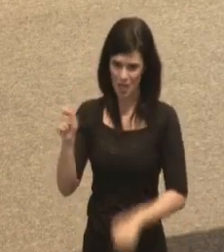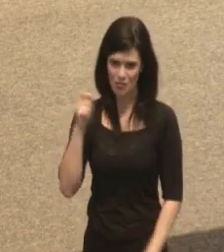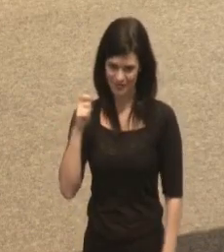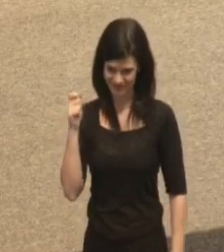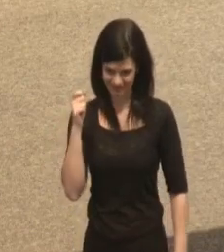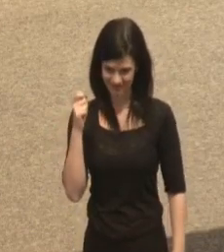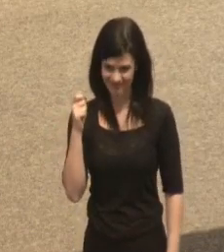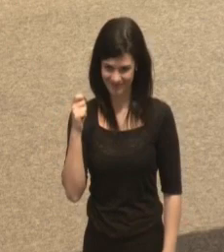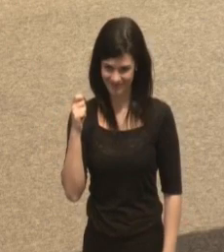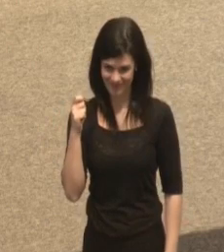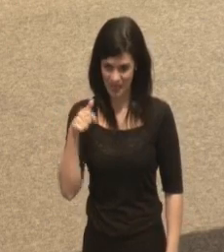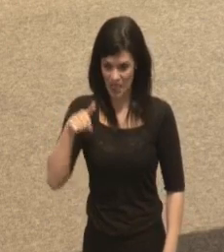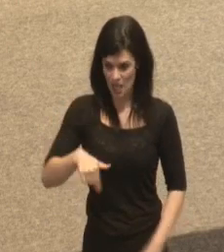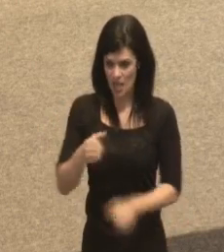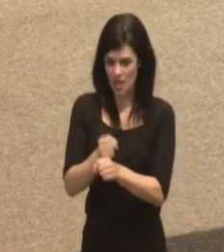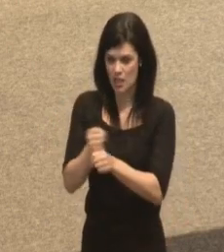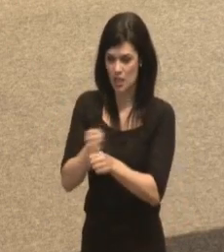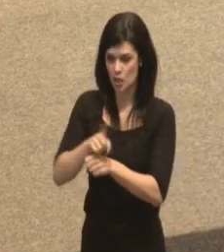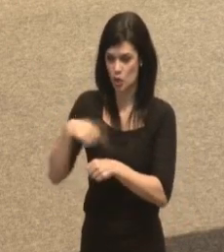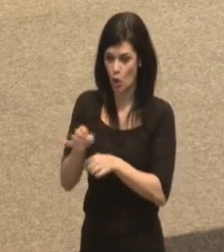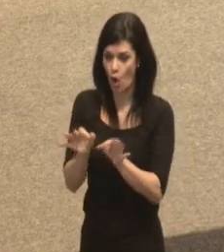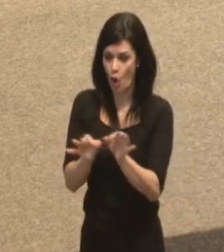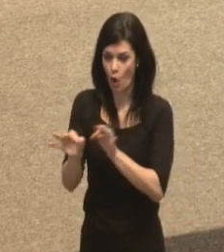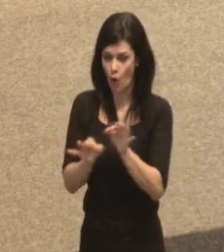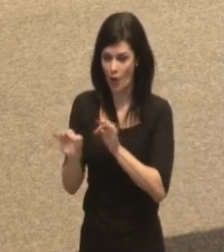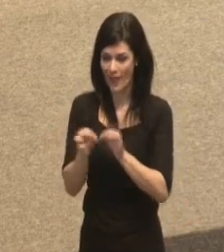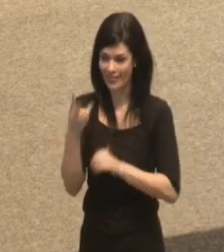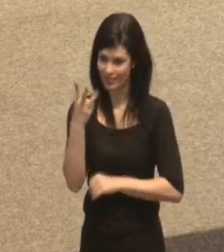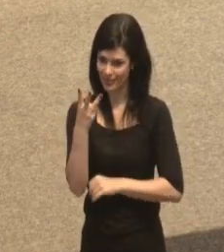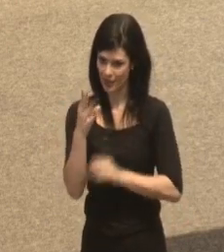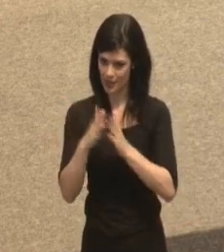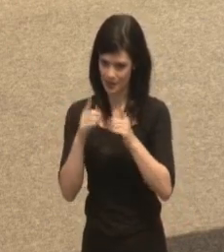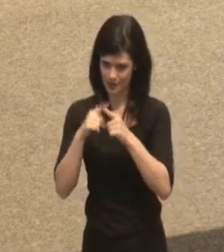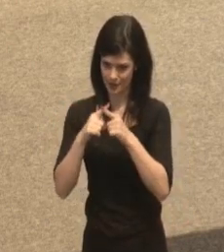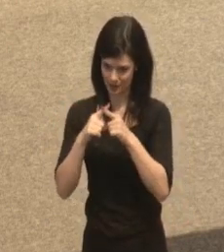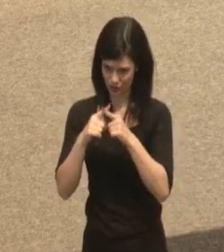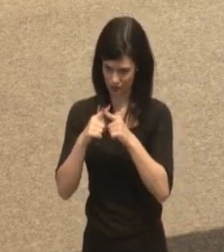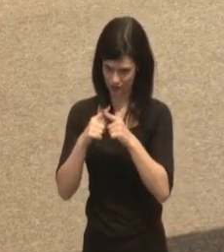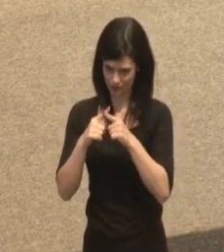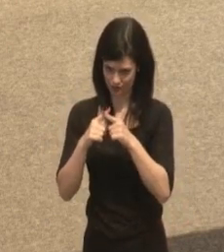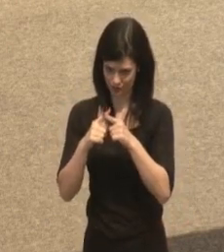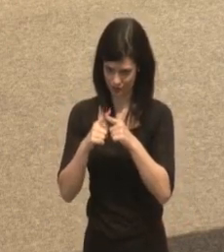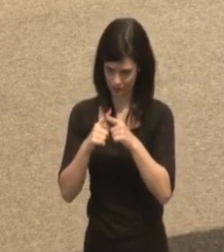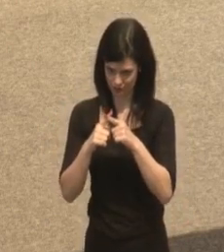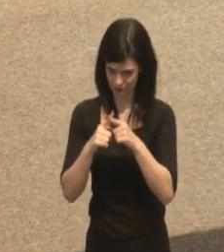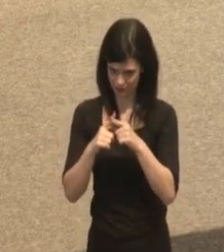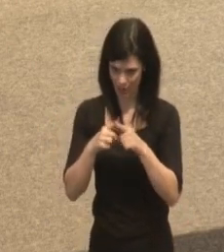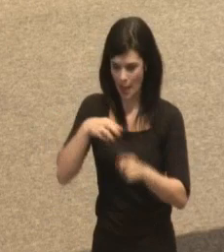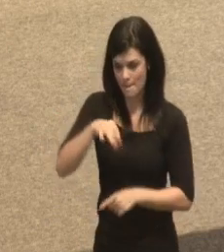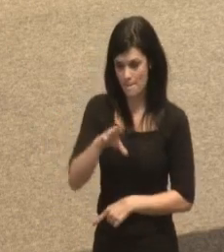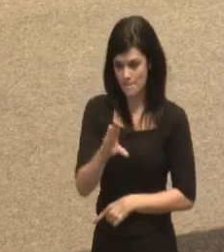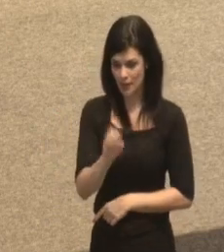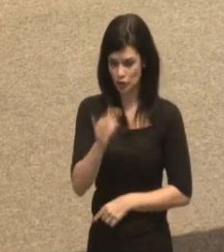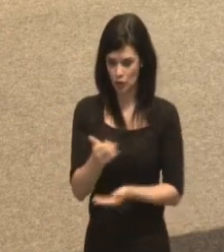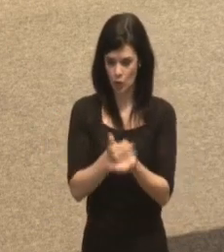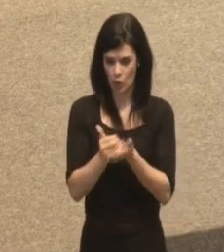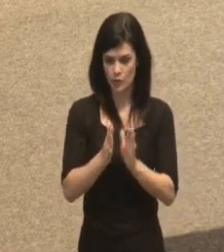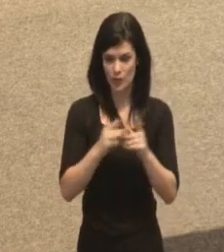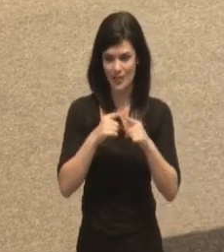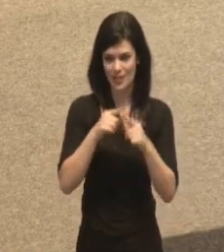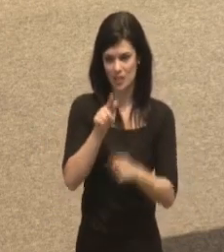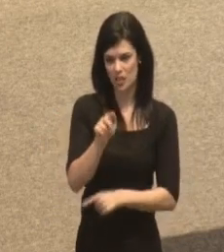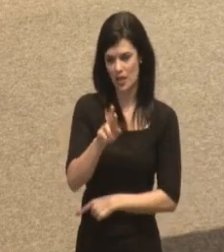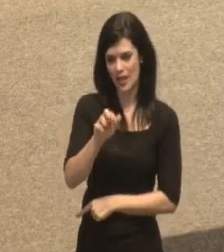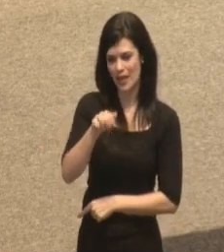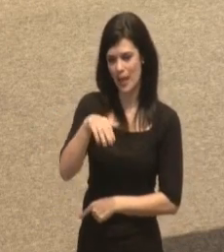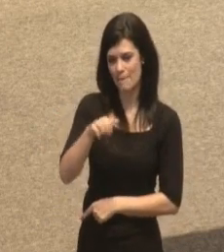Sul, e esse ano nós estamos organizando 3 igrejas no Rio Grande do Sul. Em março já foi organizada a igreja em Gramado, em